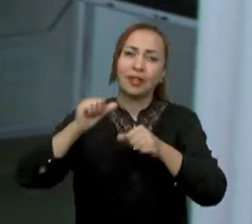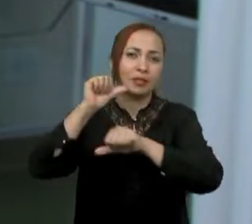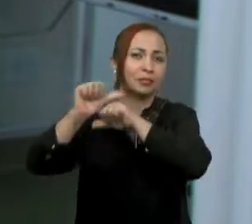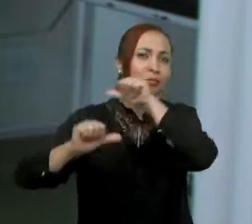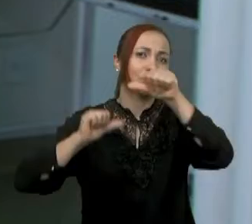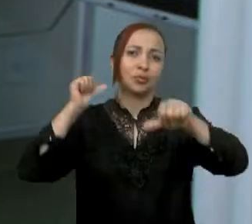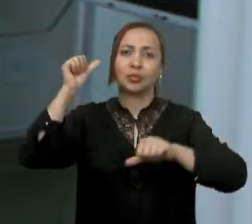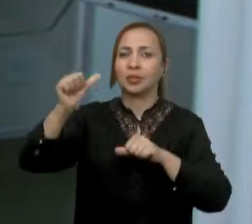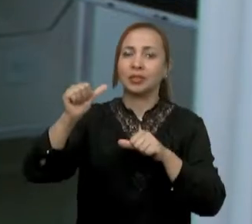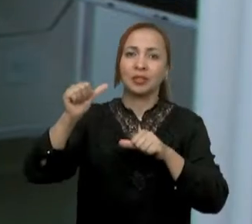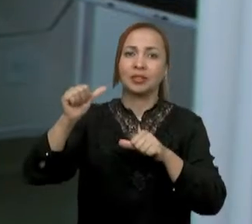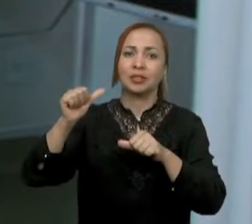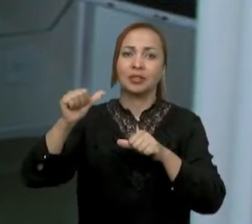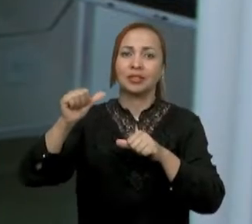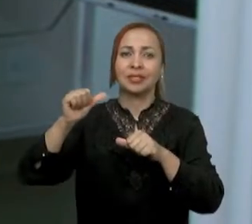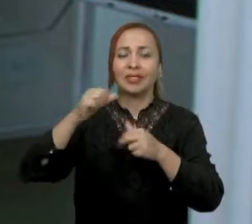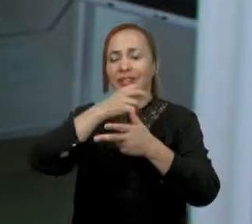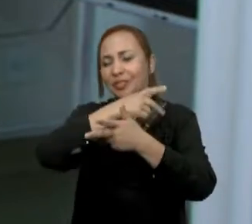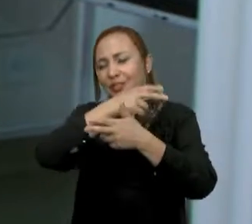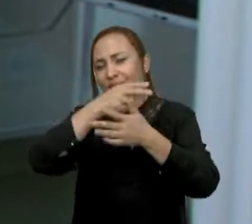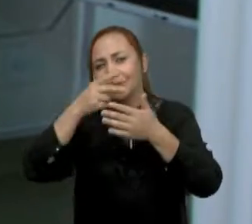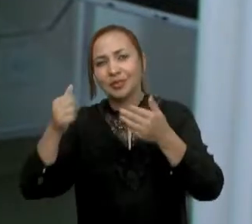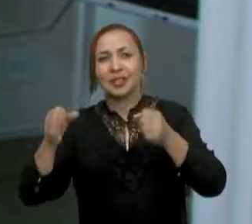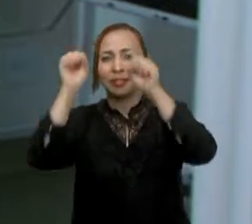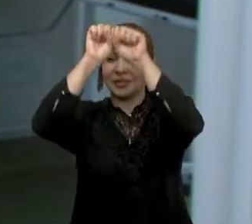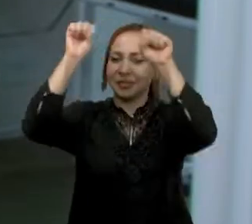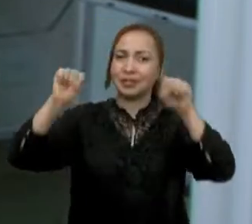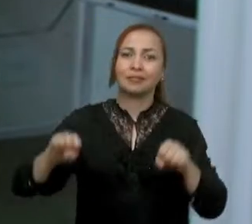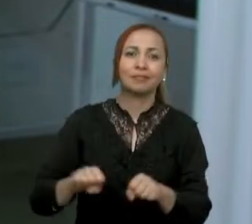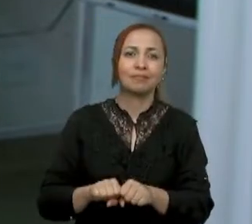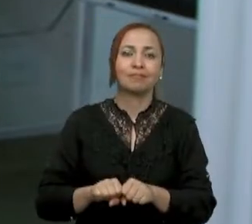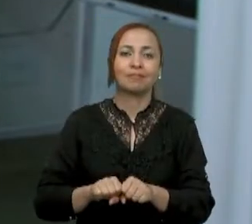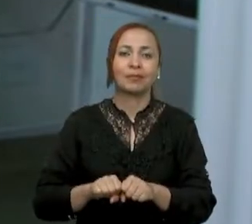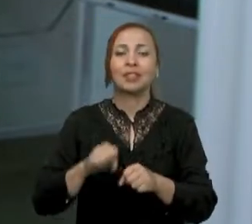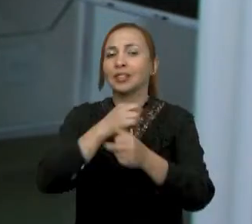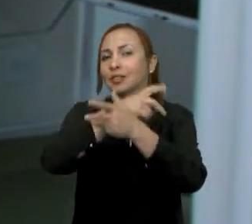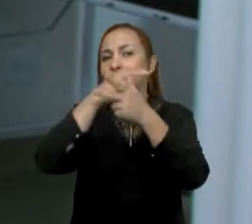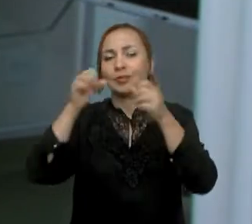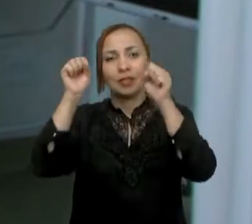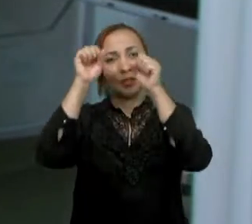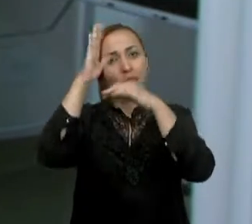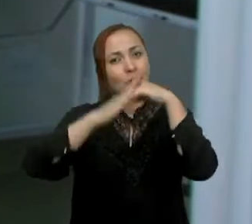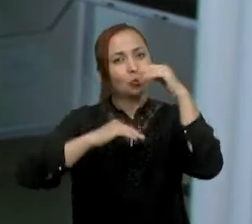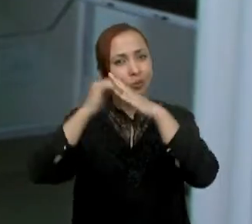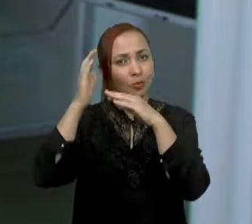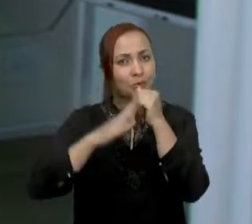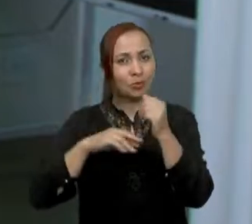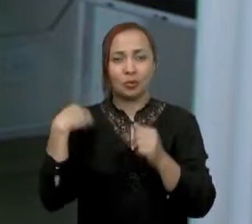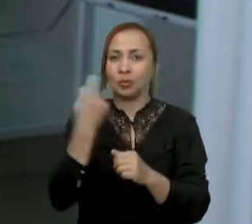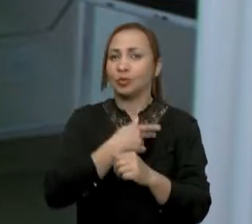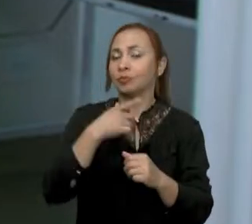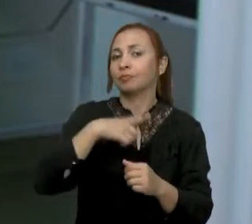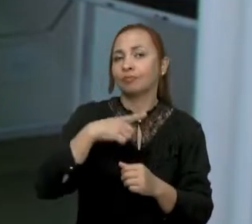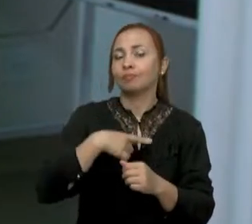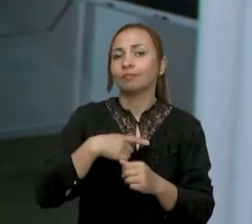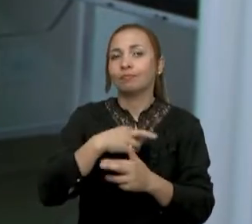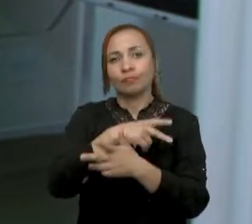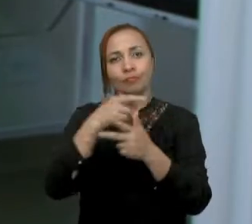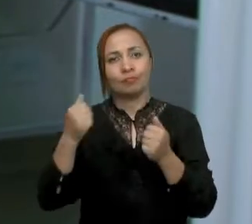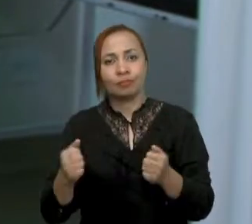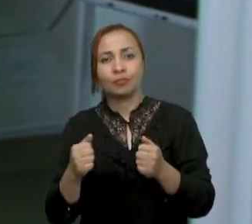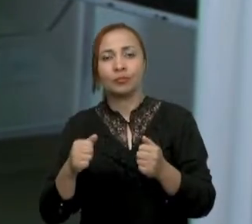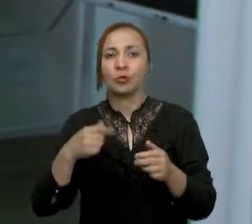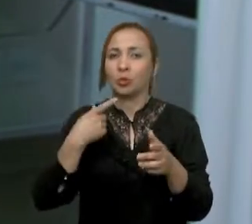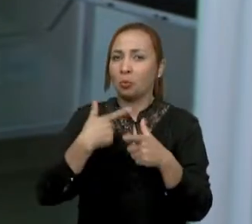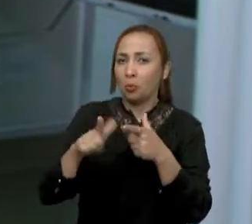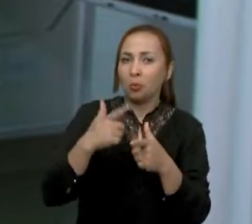que são alterações multifacetados multissistemicas e também multiprofissionais tá então nós temos várias